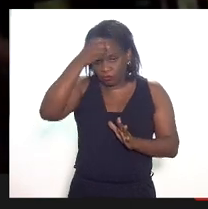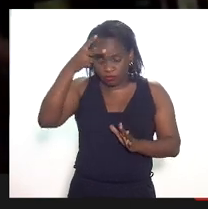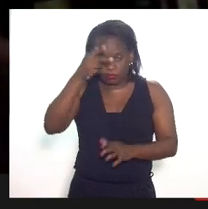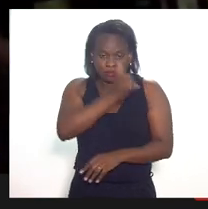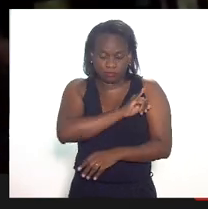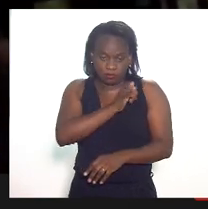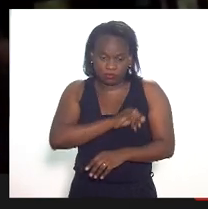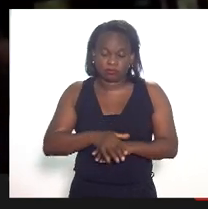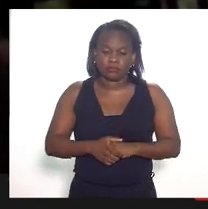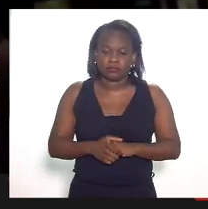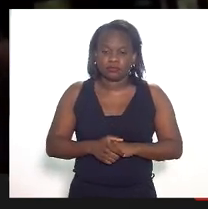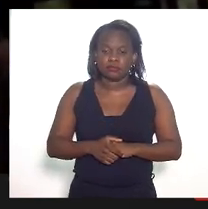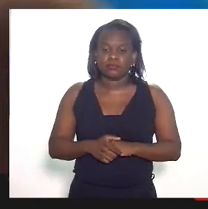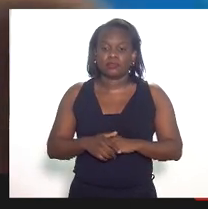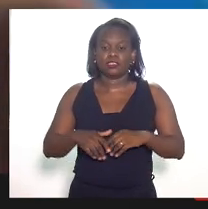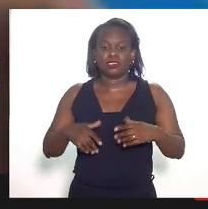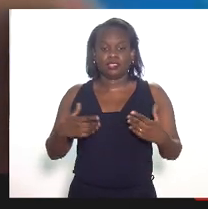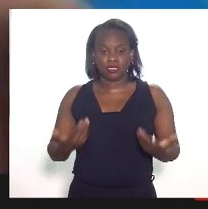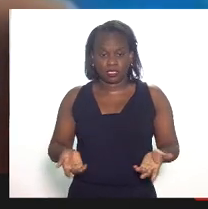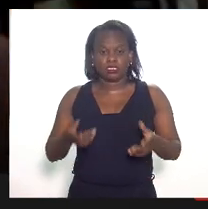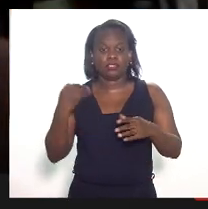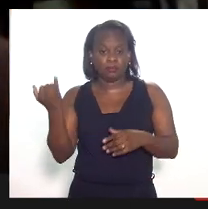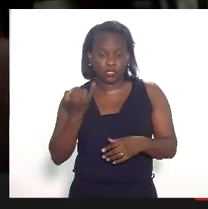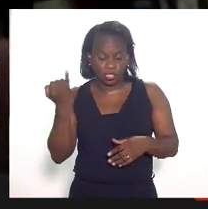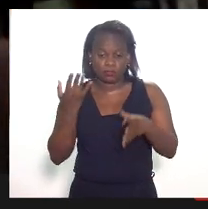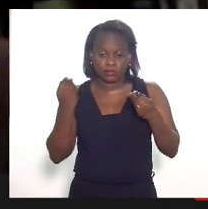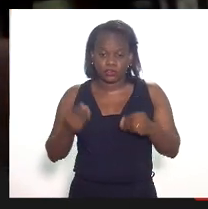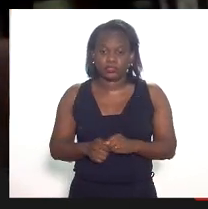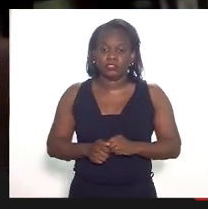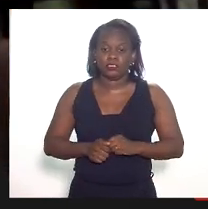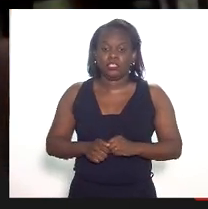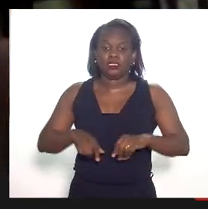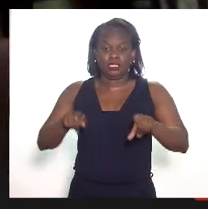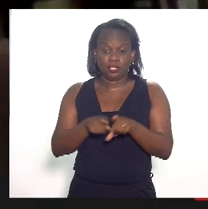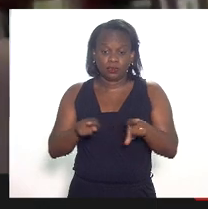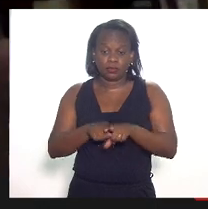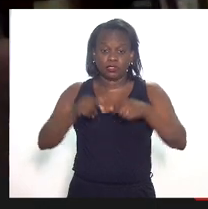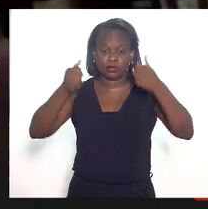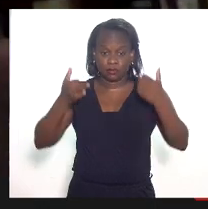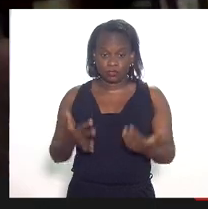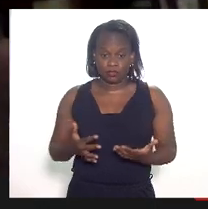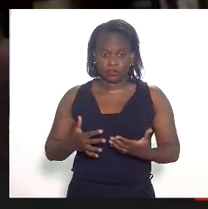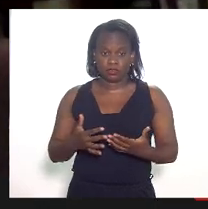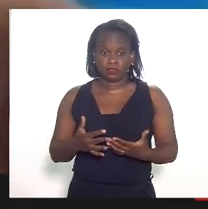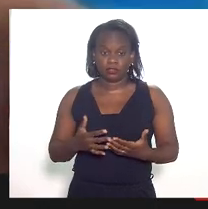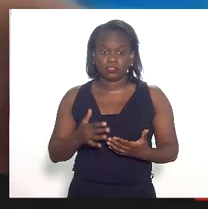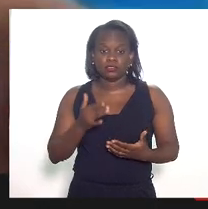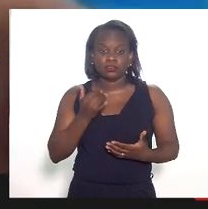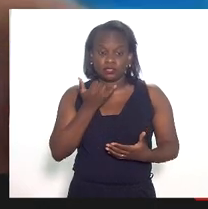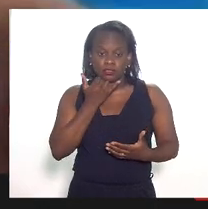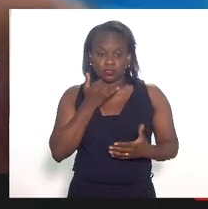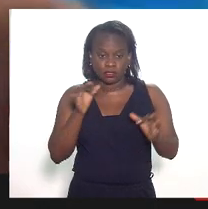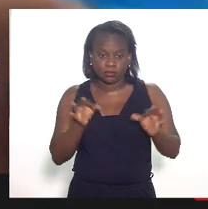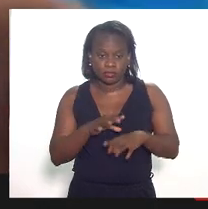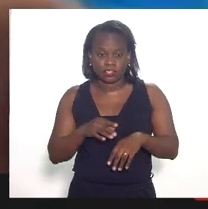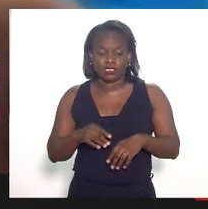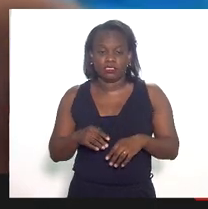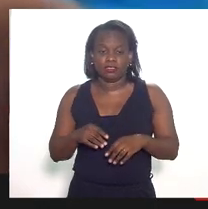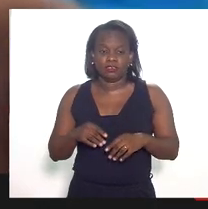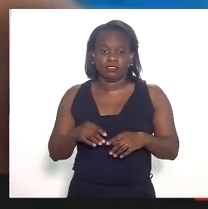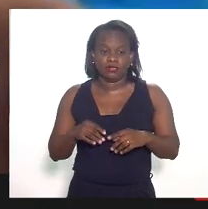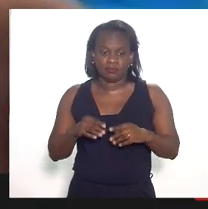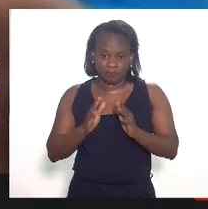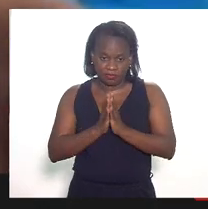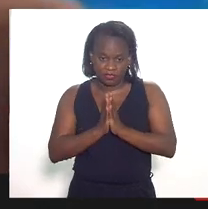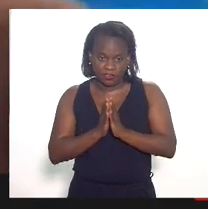do Rio de Janeiro. Acho que é fundamental isso. E dizer que... Concluindo, deputado, vamos concluir. Querido, se puder concluir,